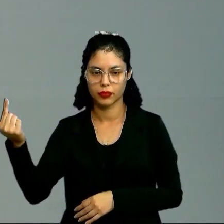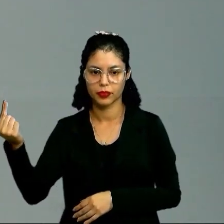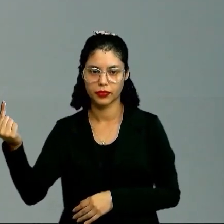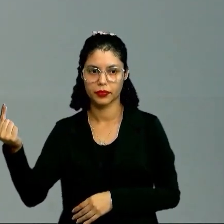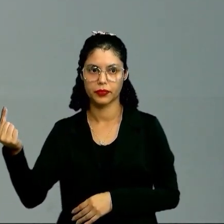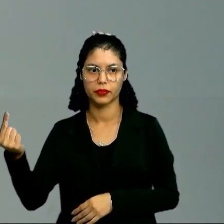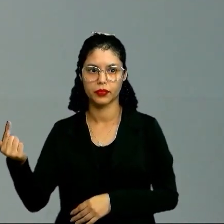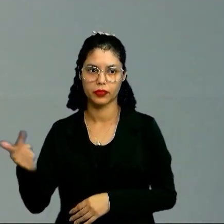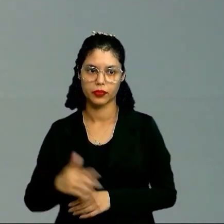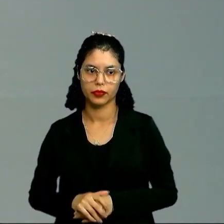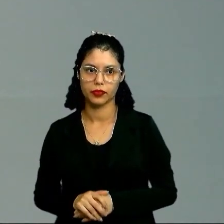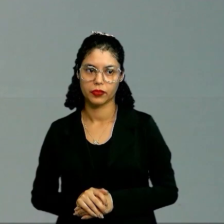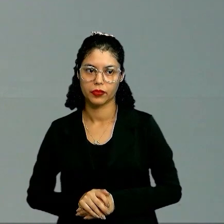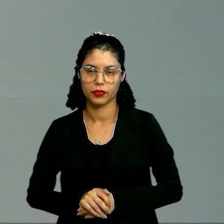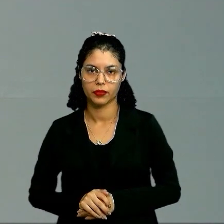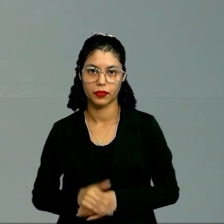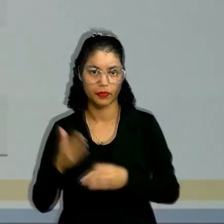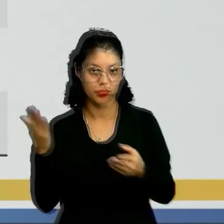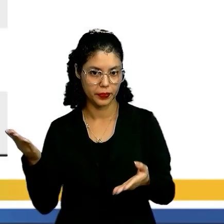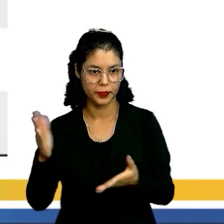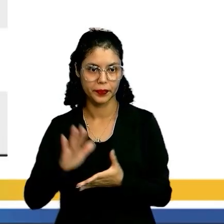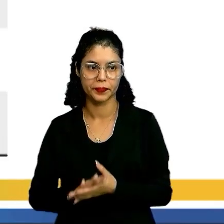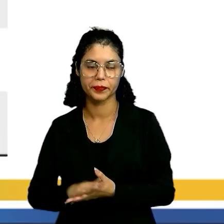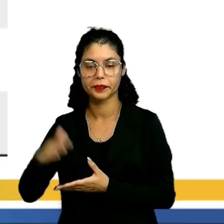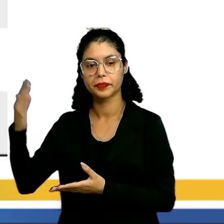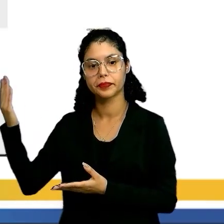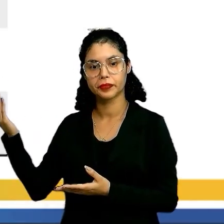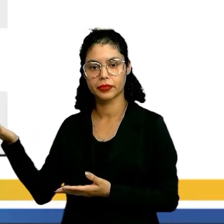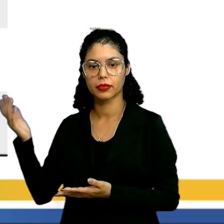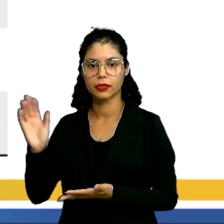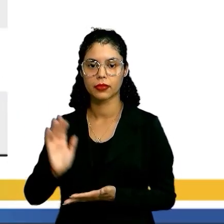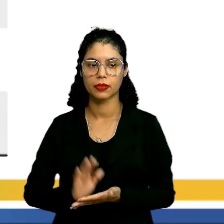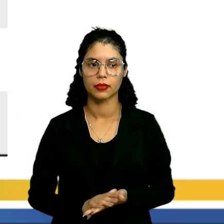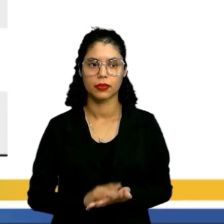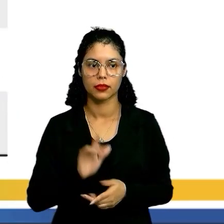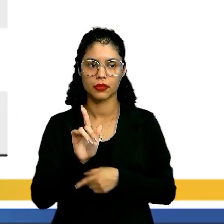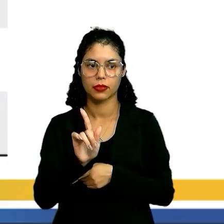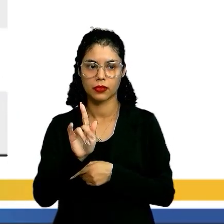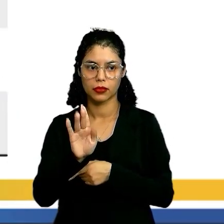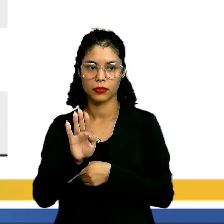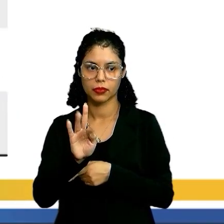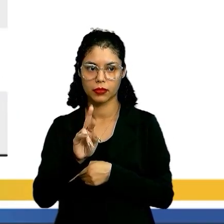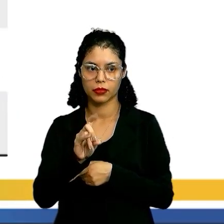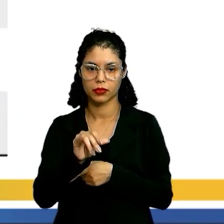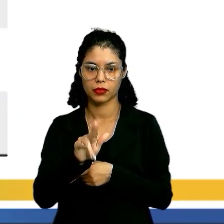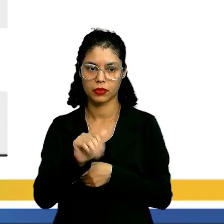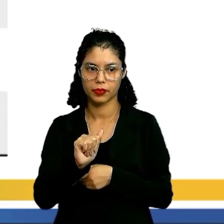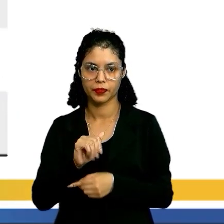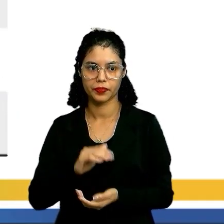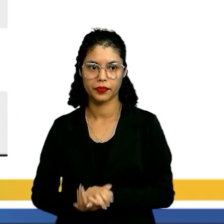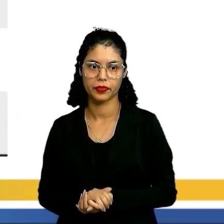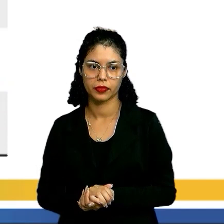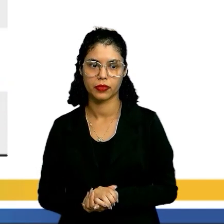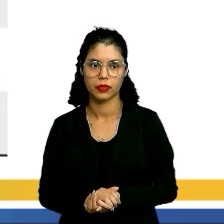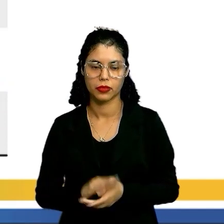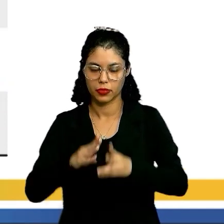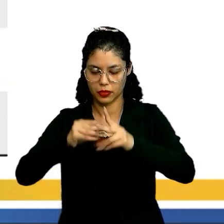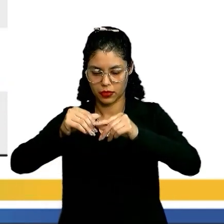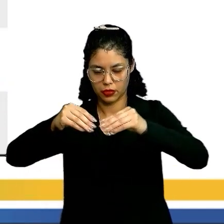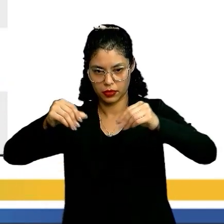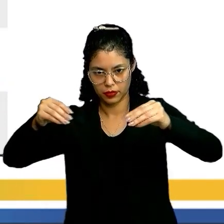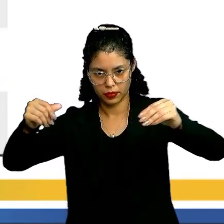plantas. Então, o etileno, ele entra também nessa parte, tá certo? Temos a giberelina, tá? Que